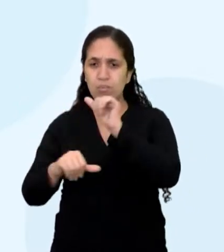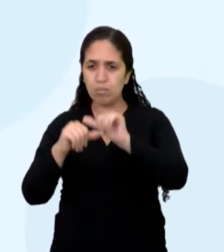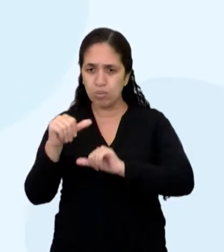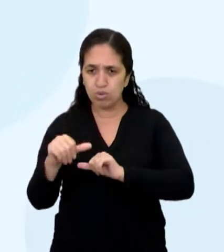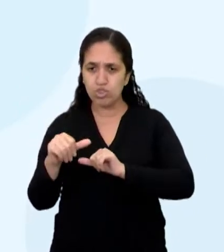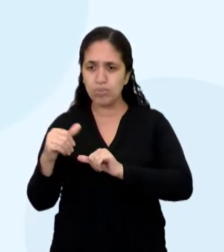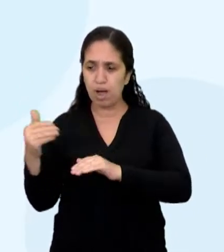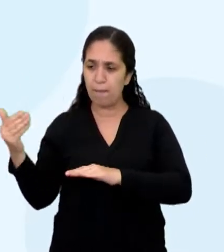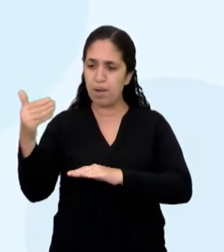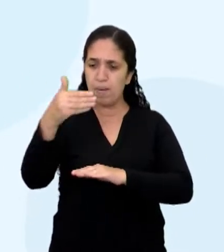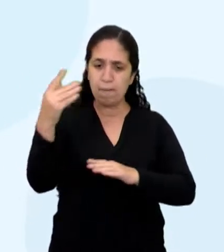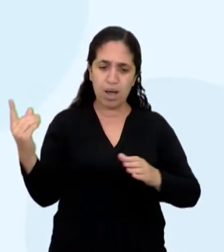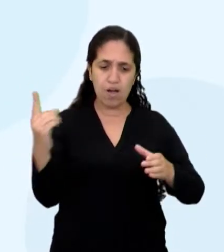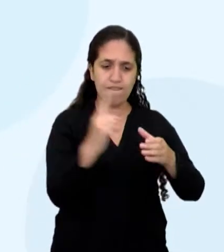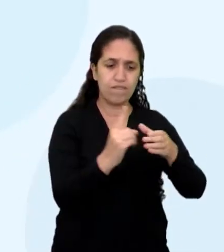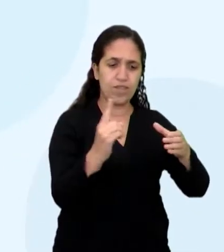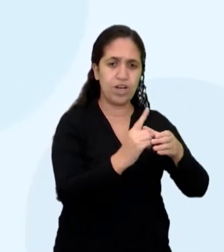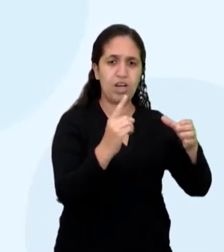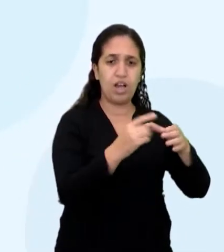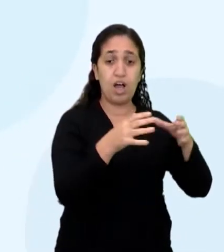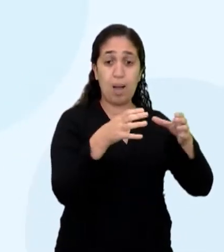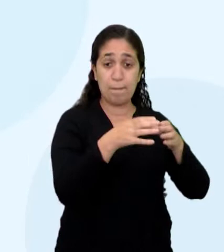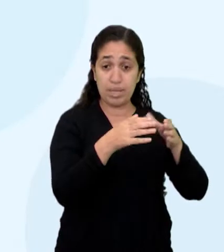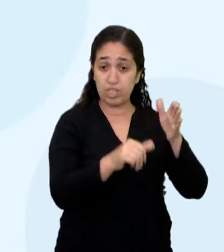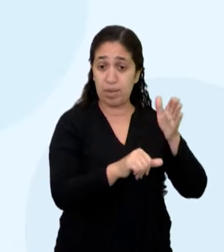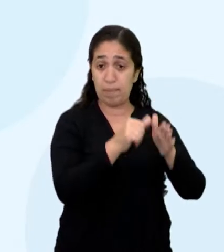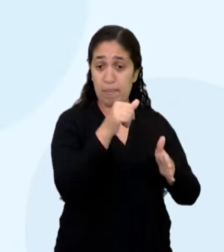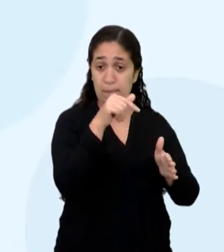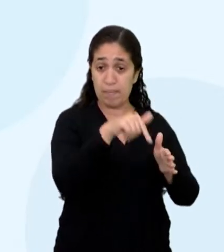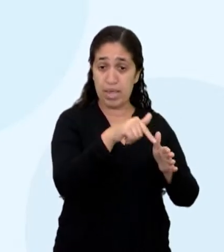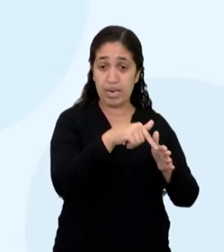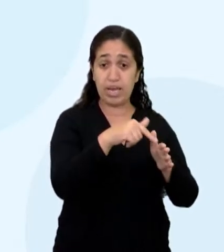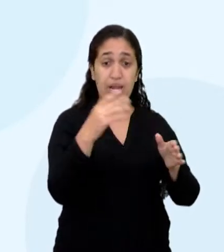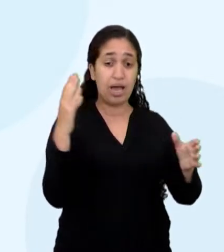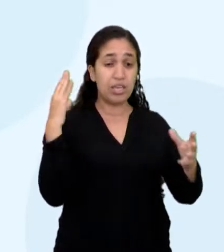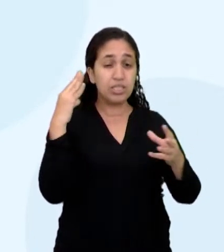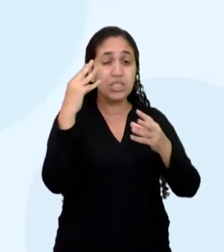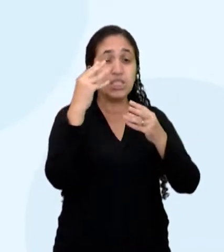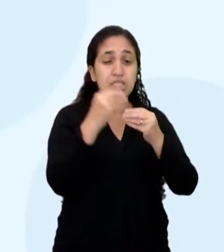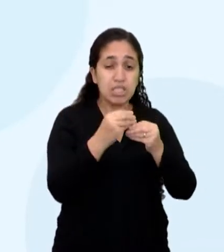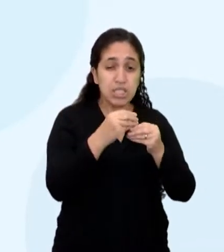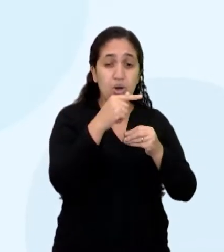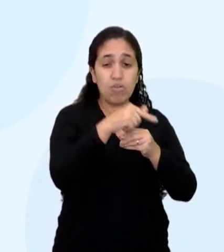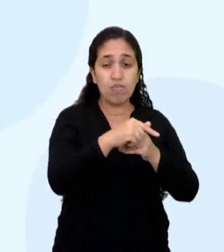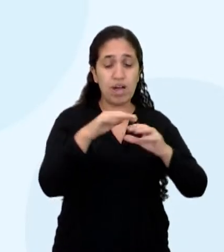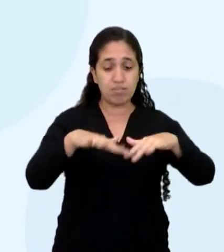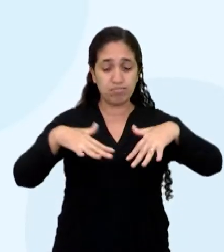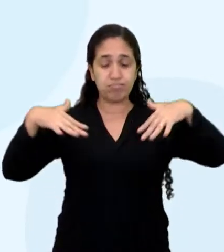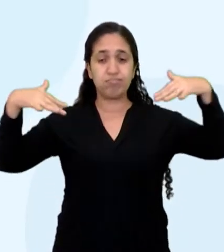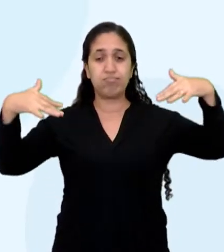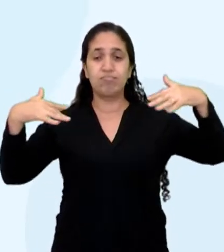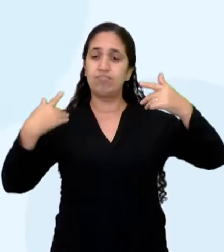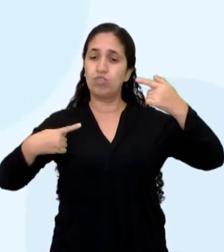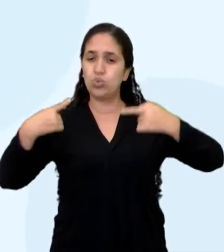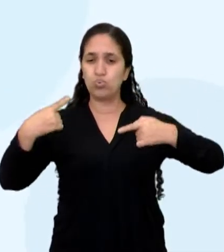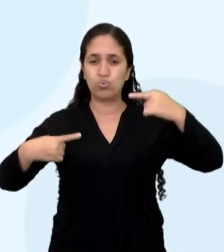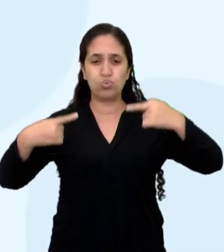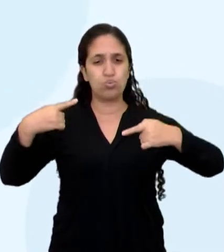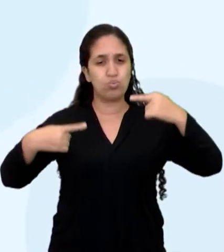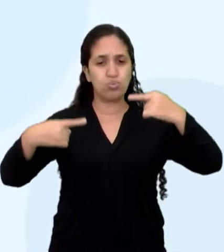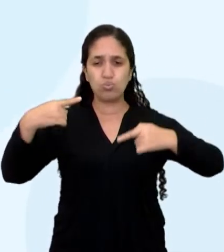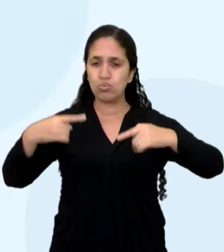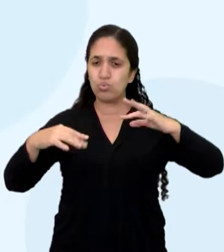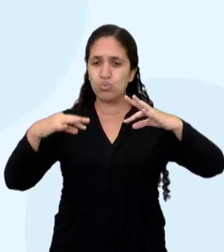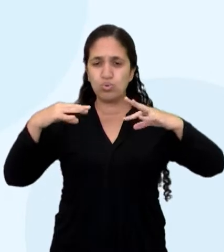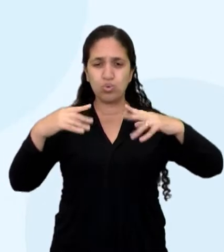de início, onde sintetizarão as descobertas. Por fim, realize uma conversação em assembleia, onde todos os indivíduos compartilhem